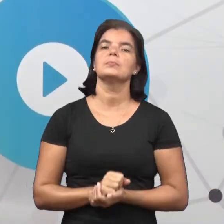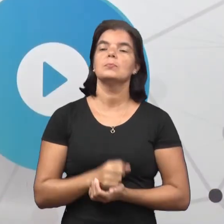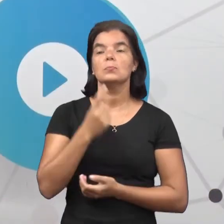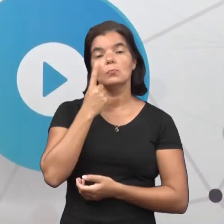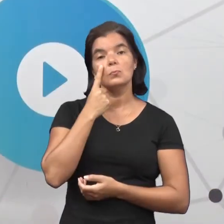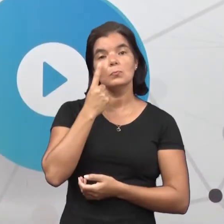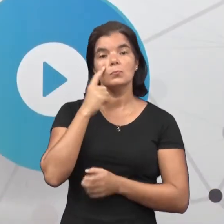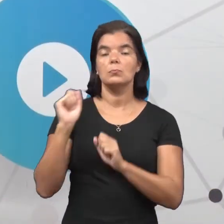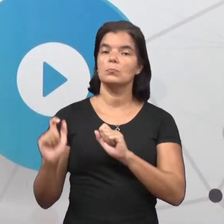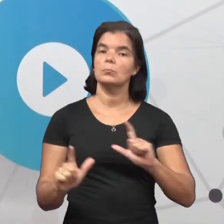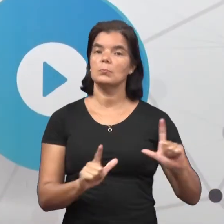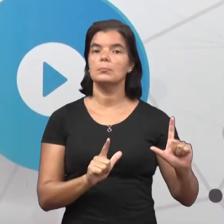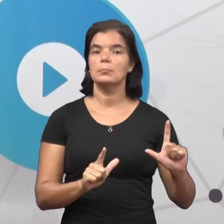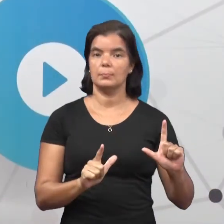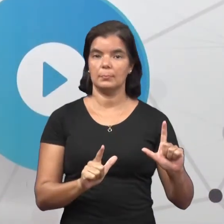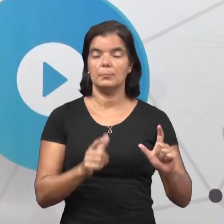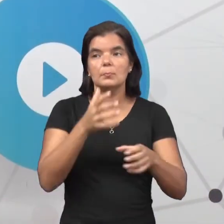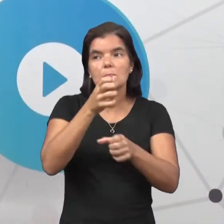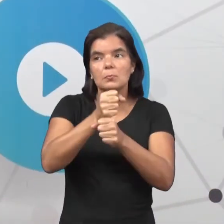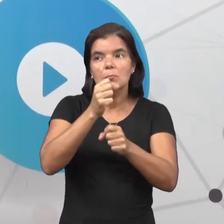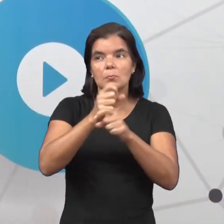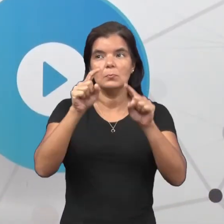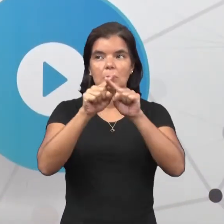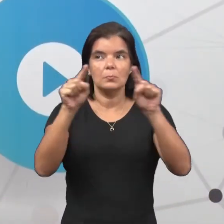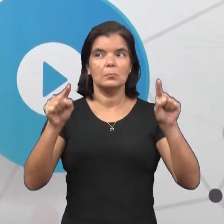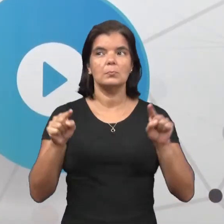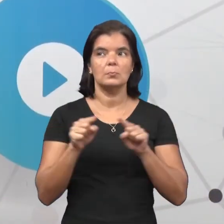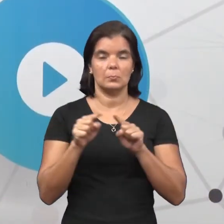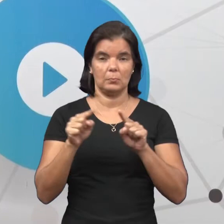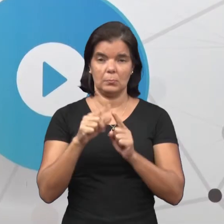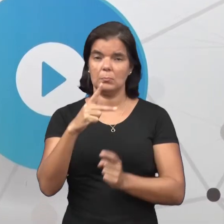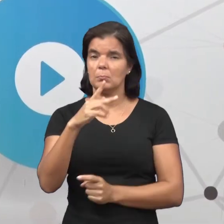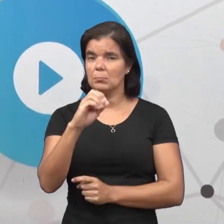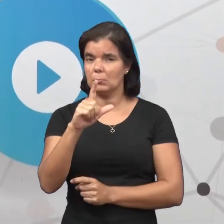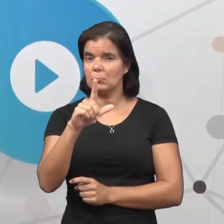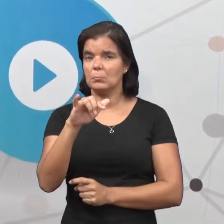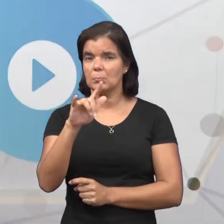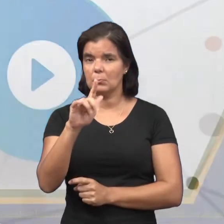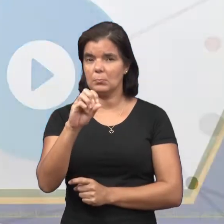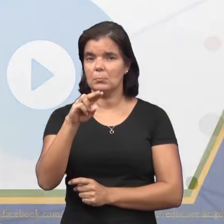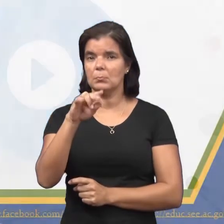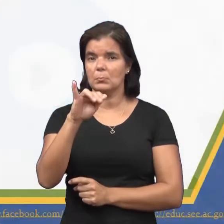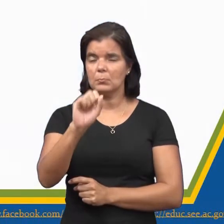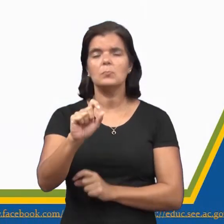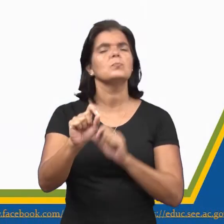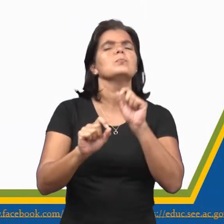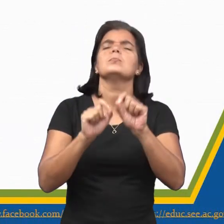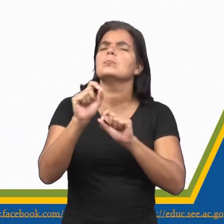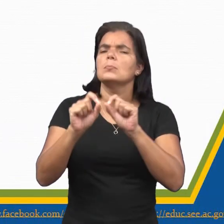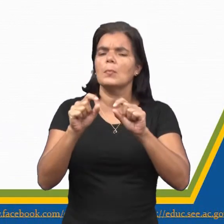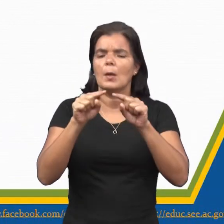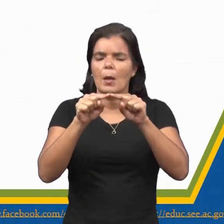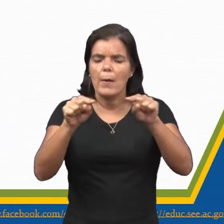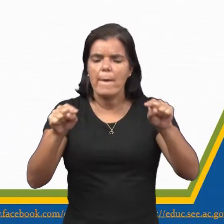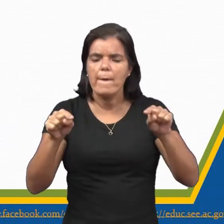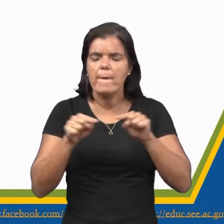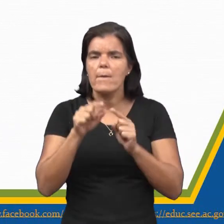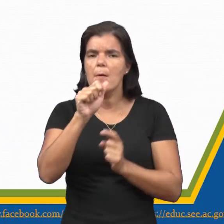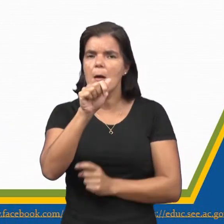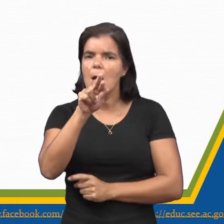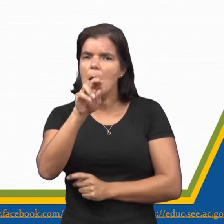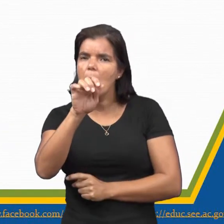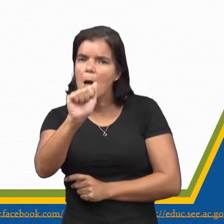Vejamos então na tela cálculos de área de círculo e de superfícies poligonais. O que seria a área? A área é a medida de